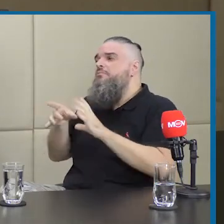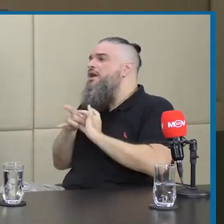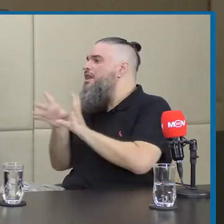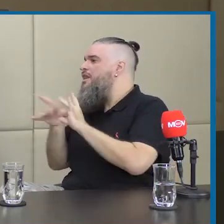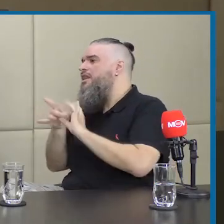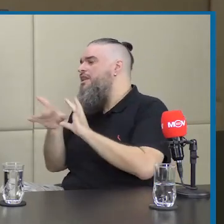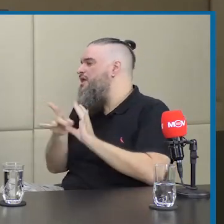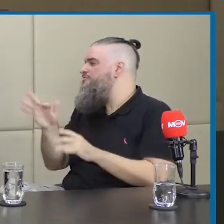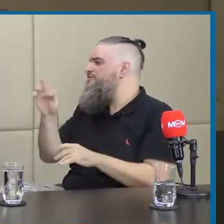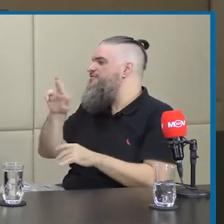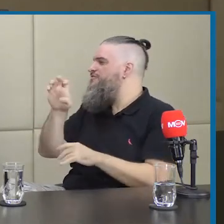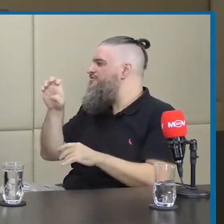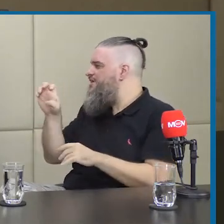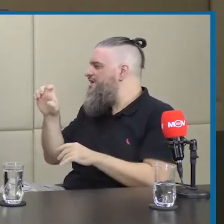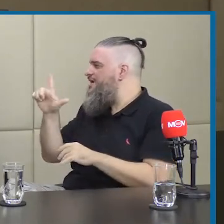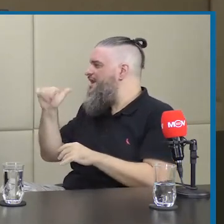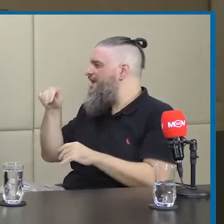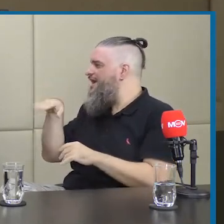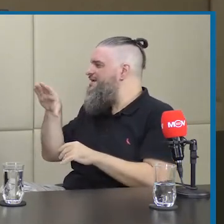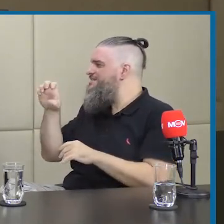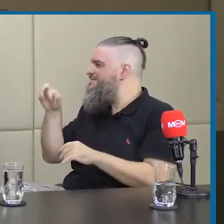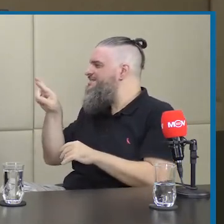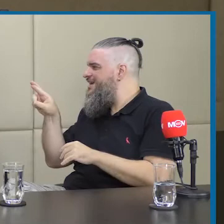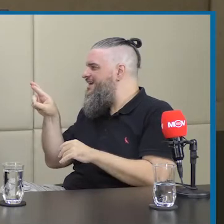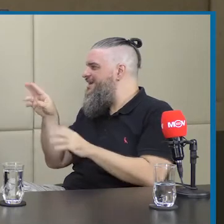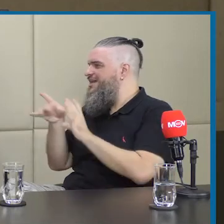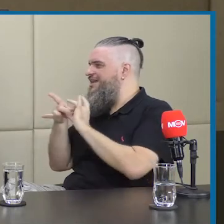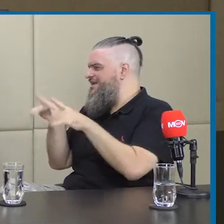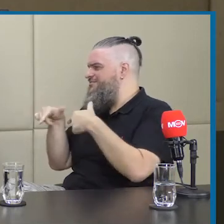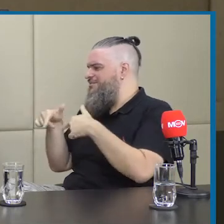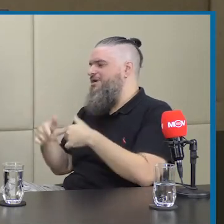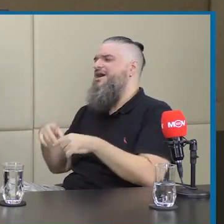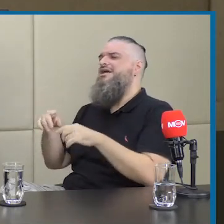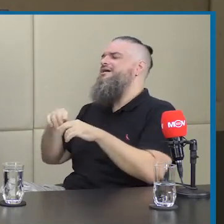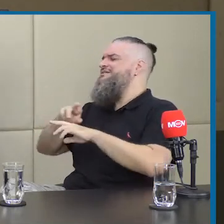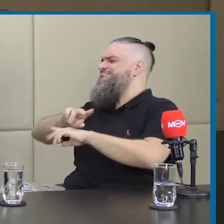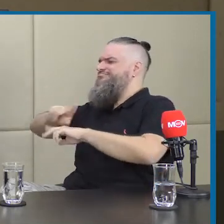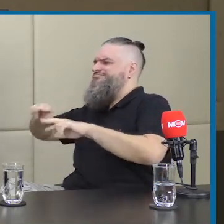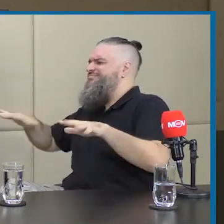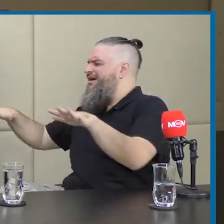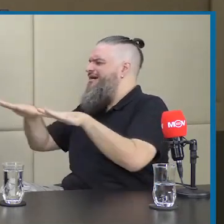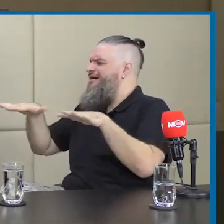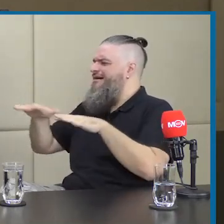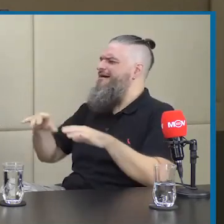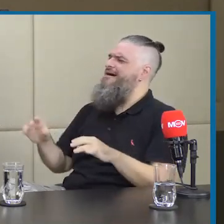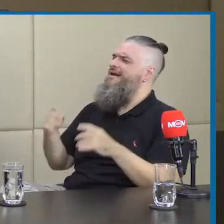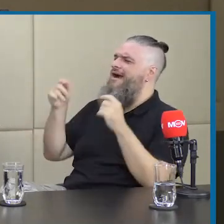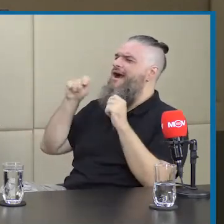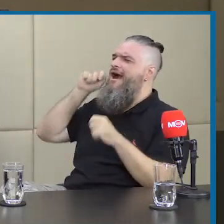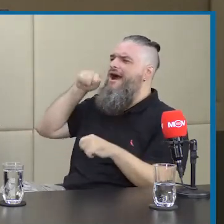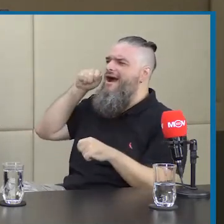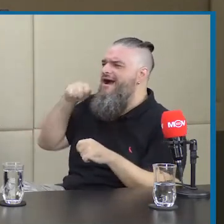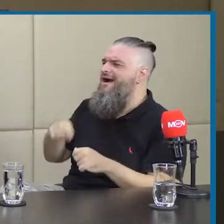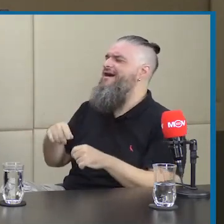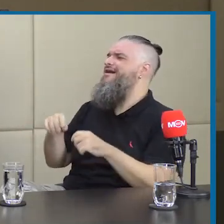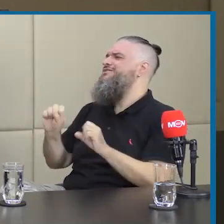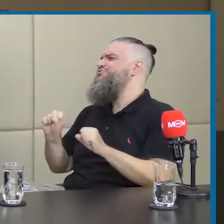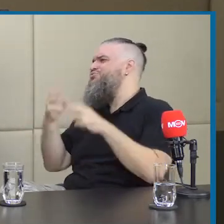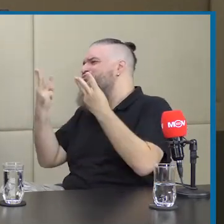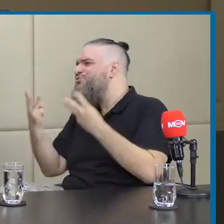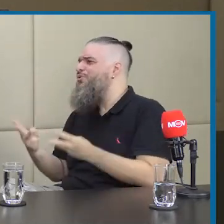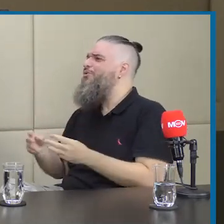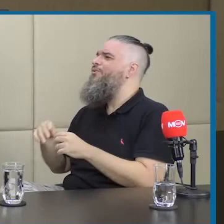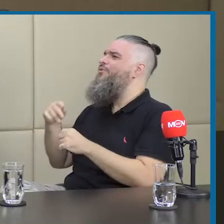né? Então, nas várias áreas, né? Seja área artística, em show, seja na área política, área